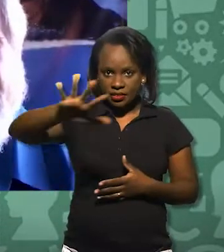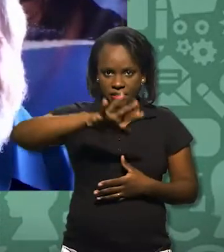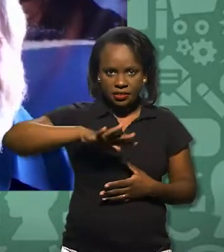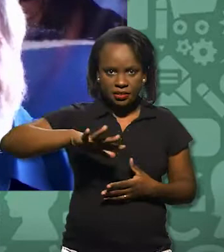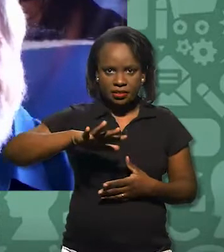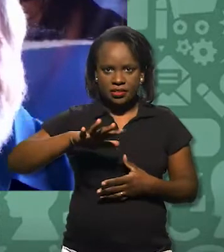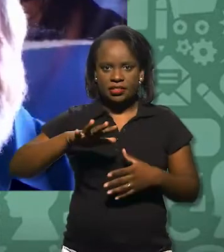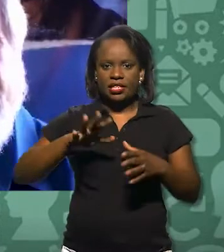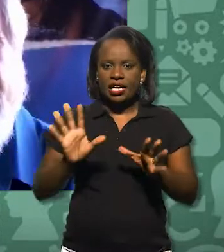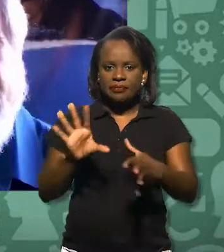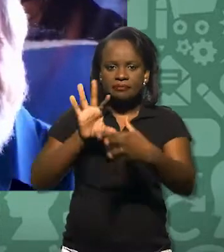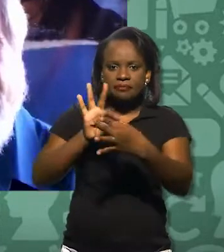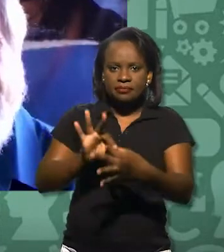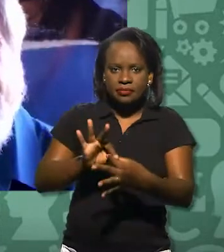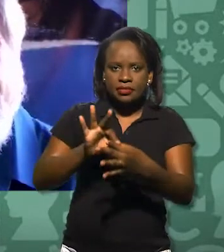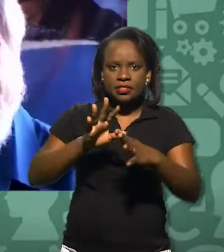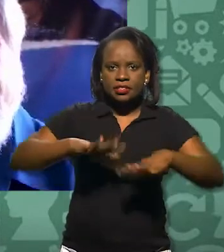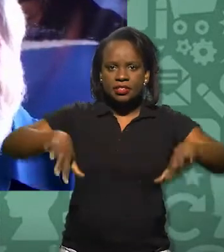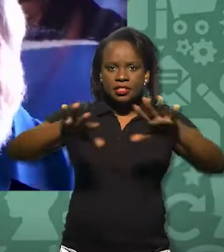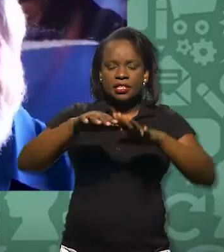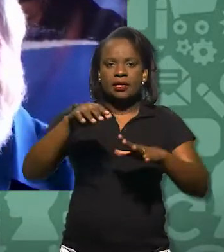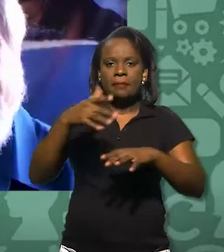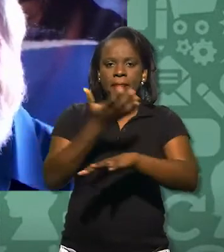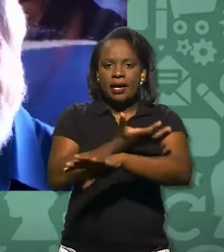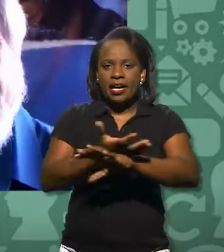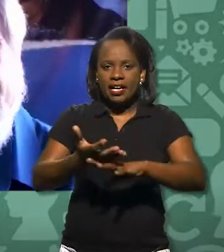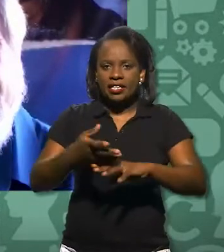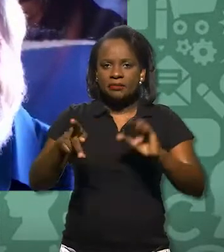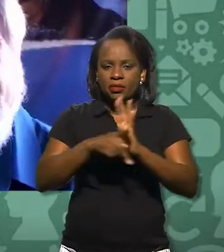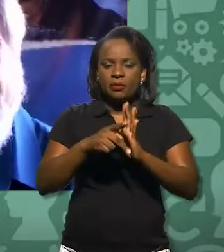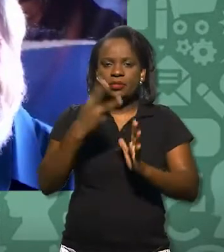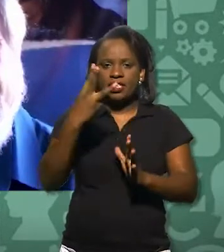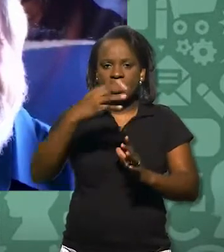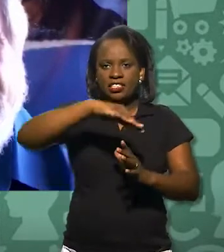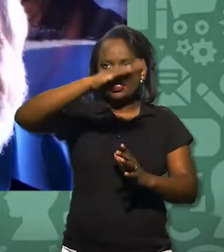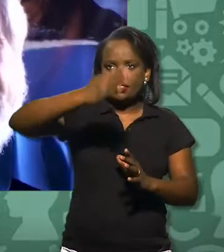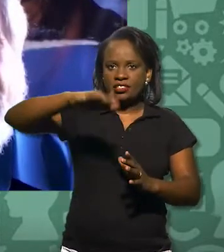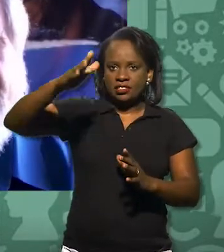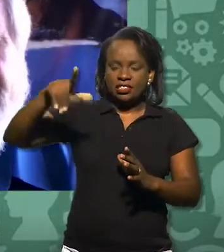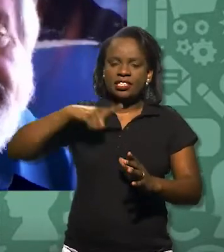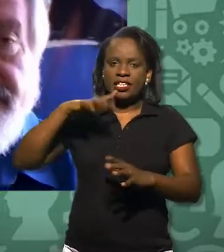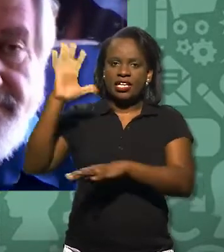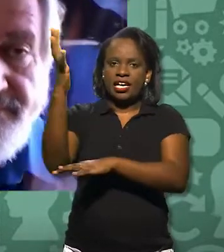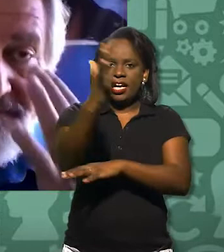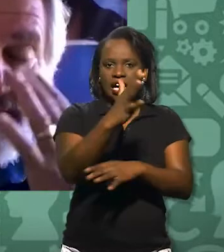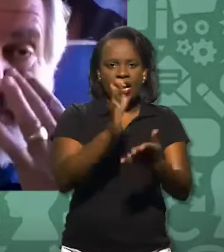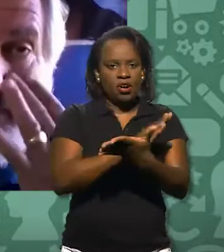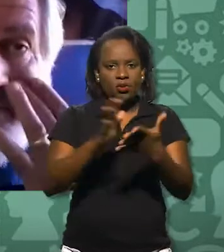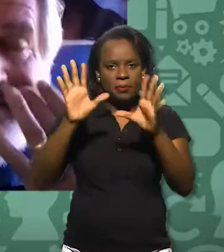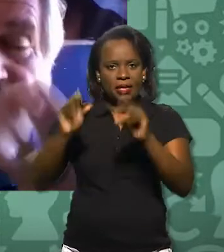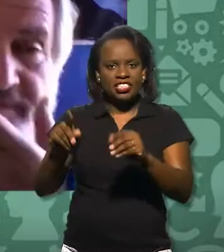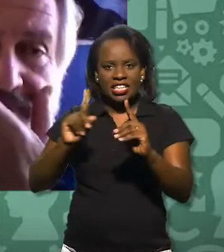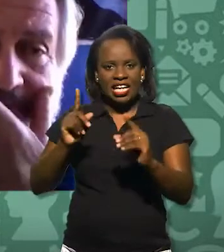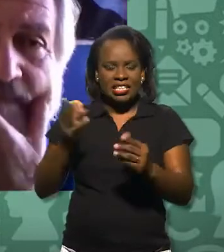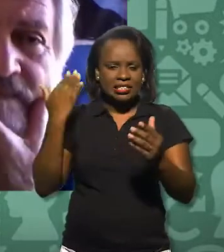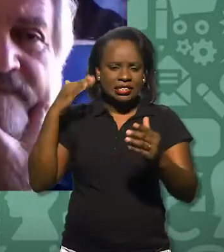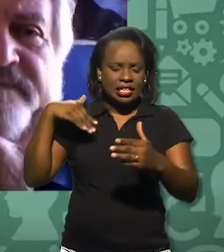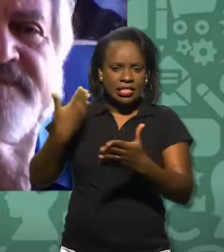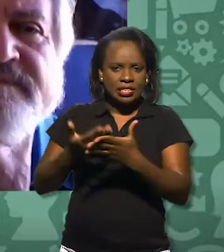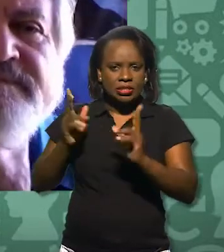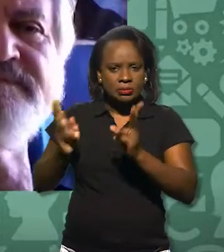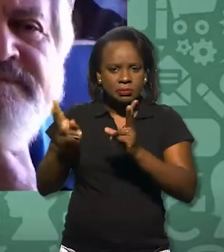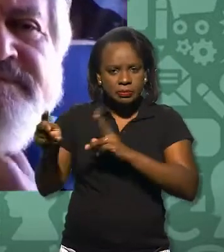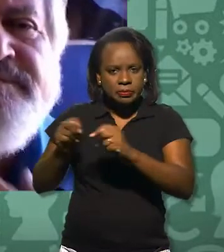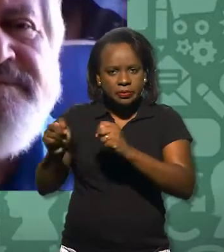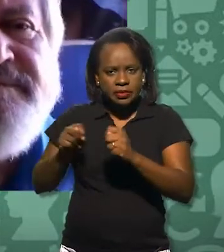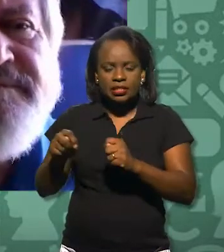área ela é contígua ao Parque Estadual dos Três Picos, nós temos muitas áreas de mata nativa mesmo que não foi alterada. Essa